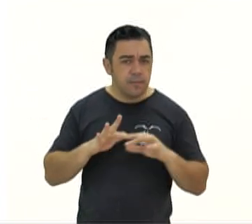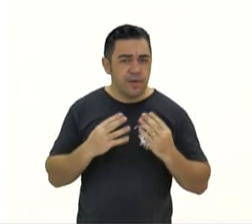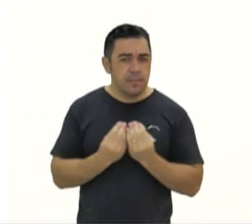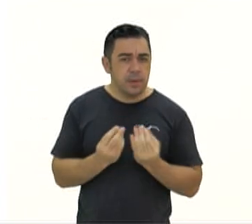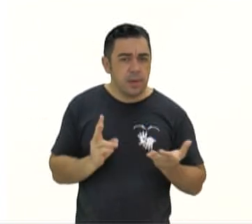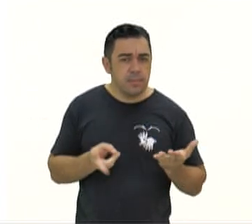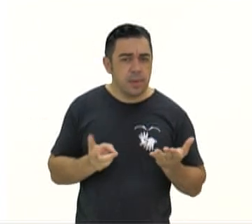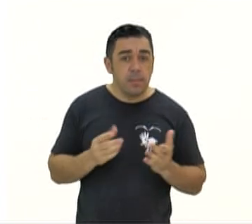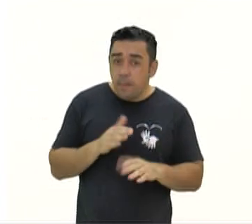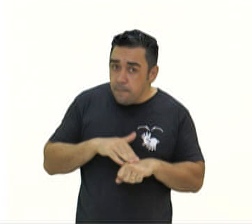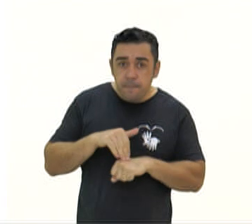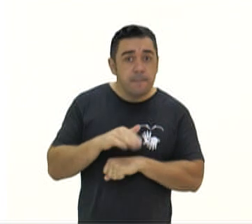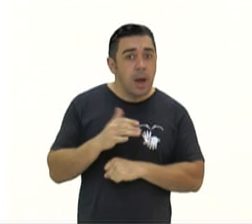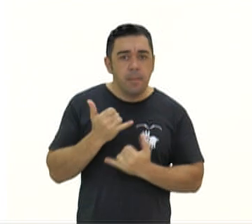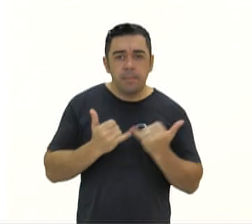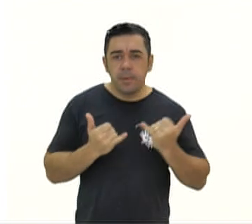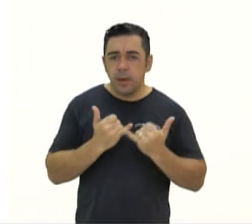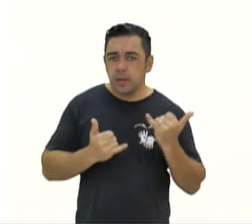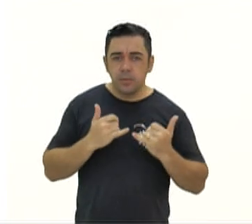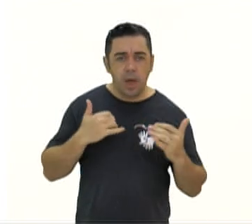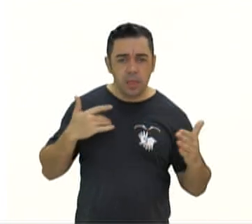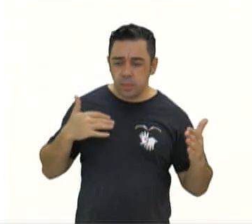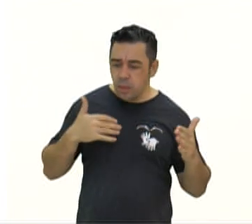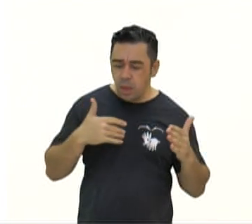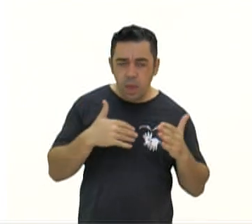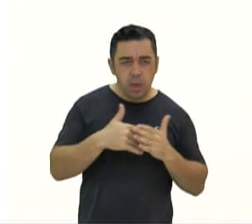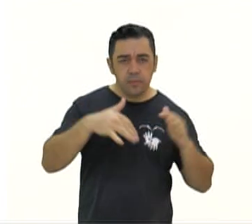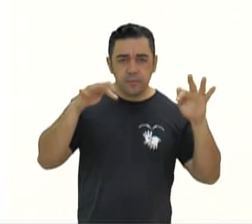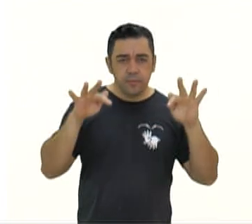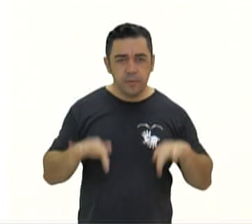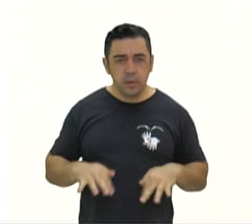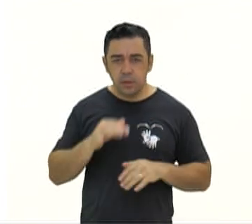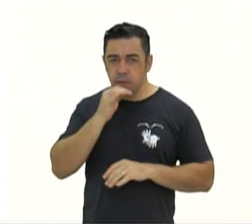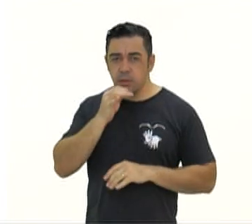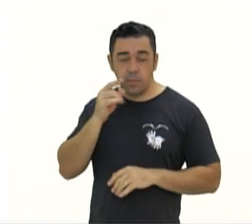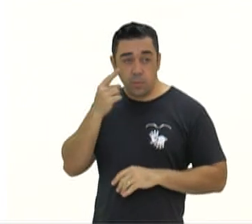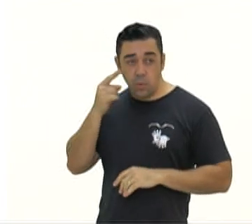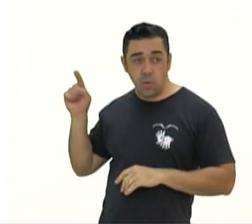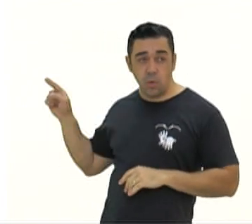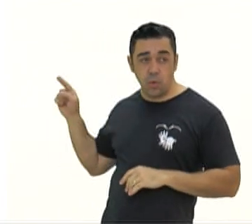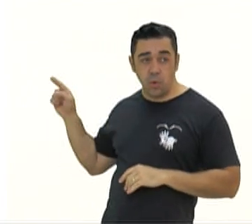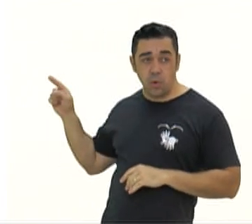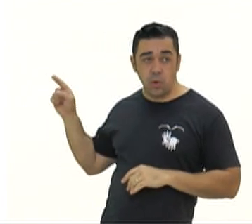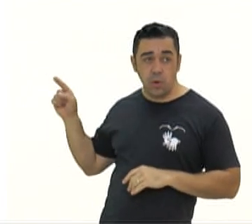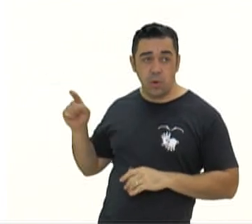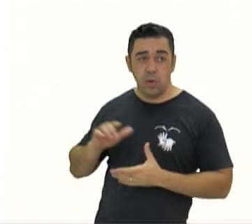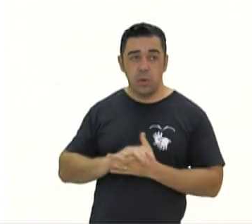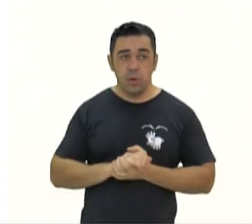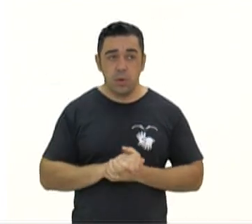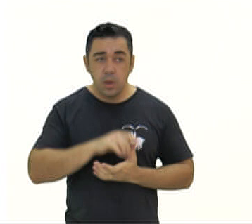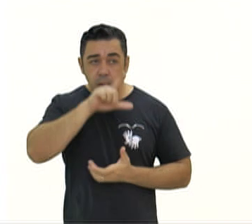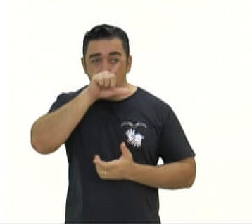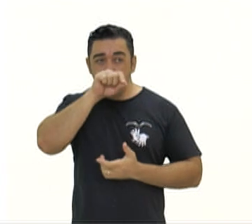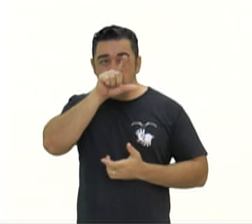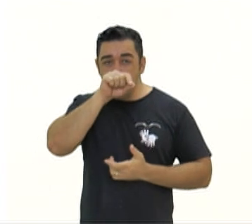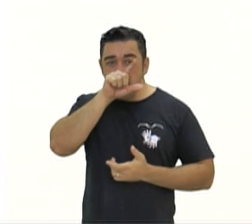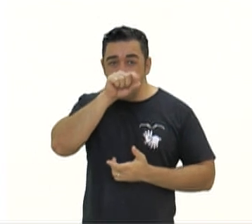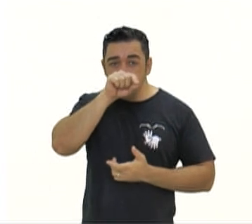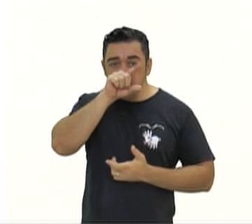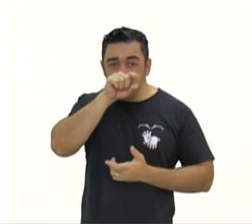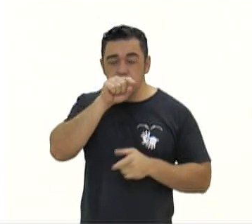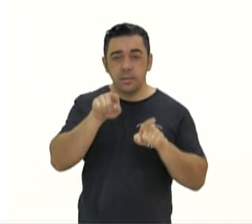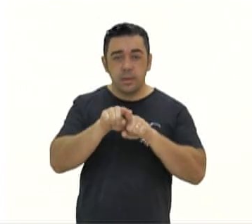são, mais parecidos eles são até o final, né? Se eu olhar, por exemplo, ali o réptil e a ave, é bem